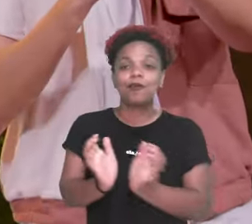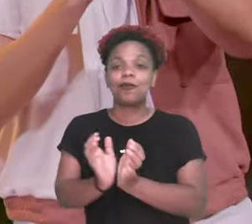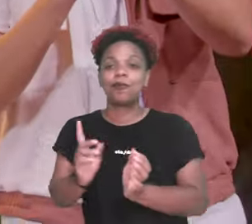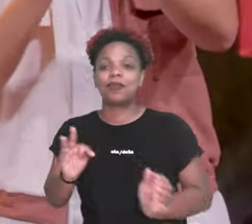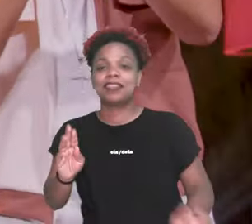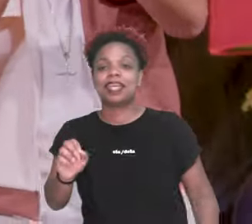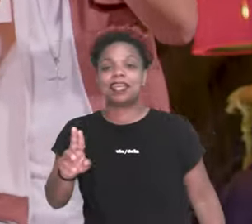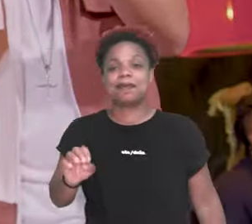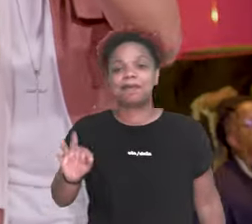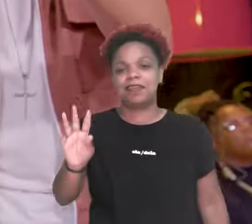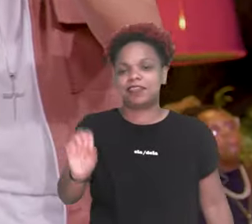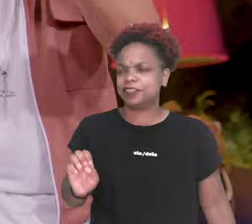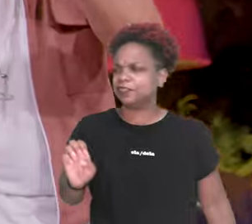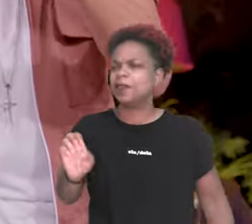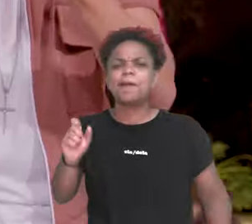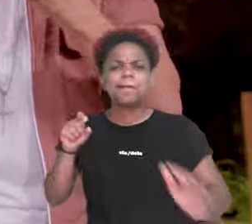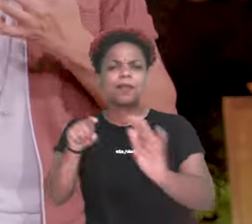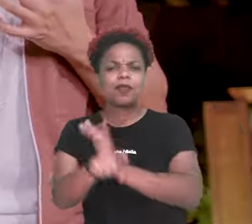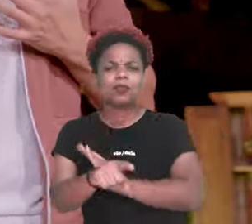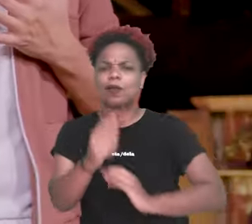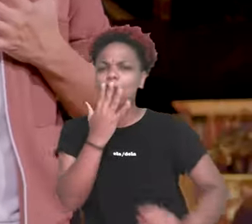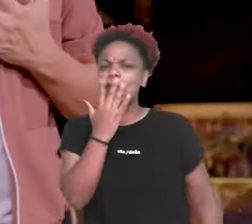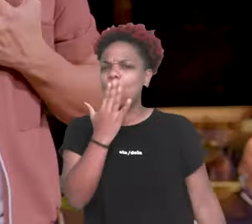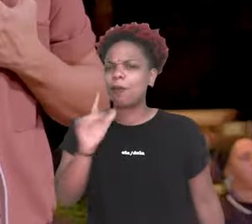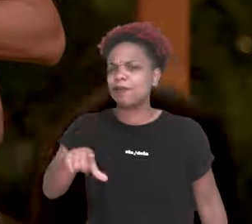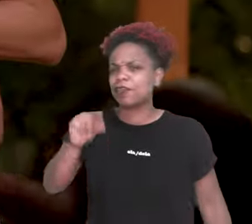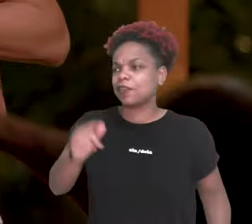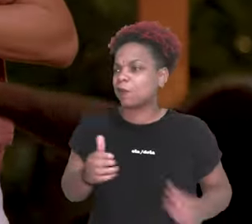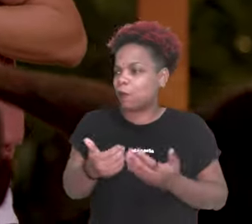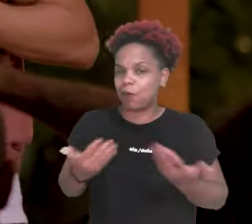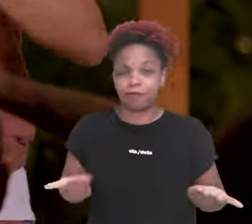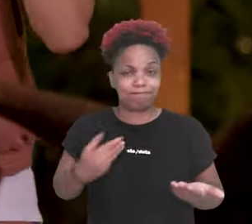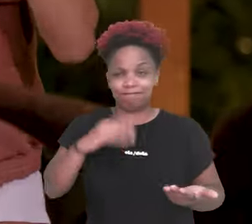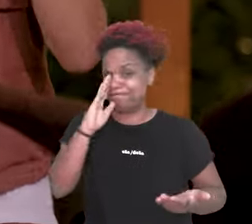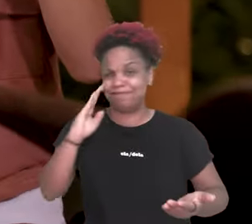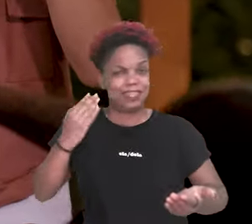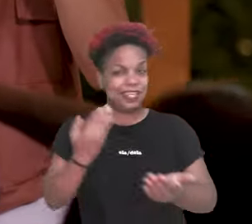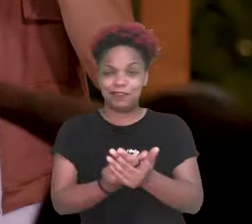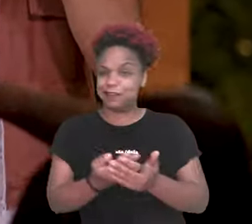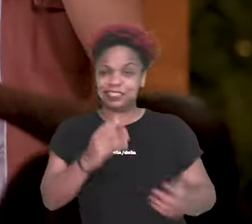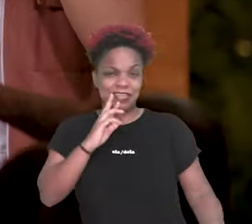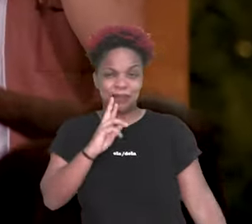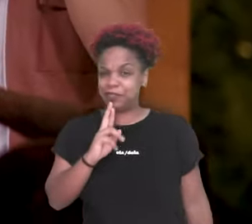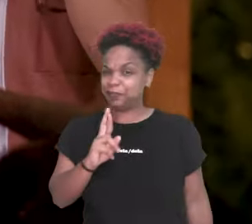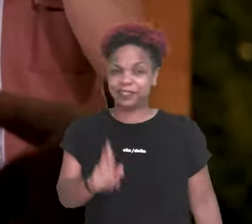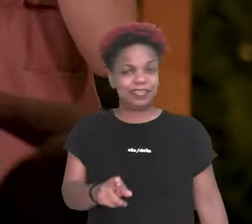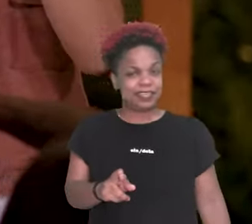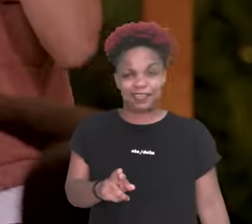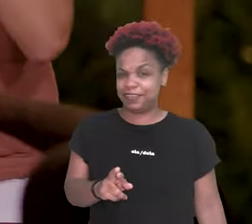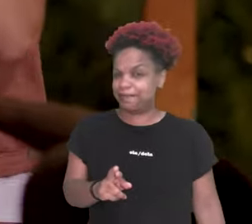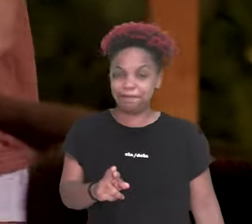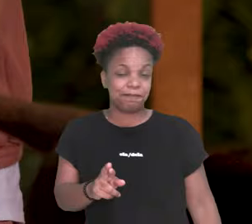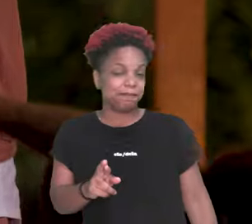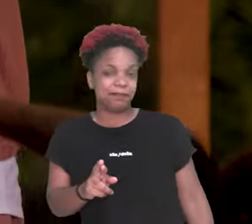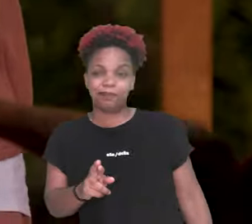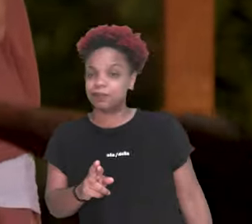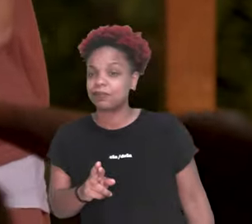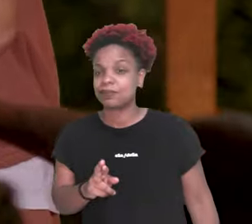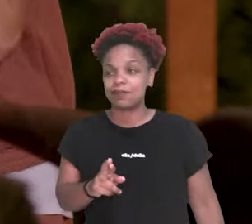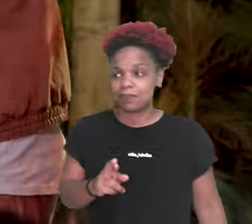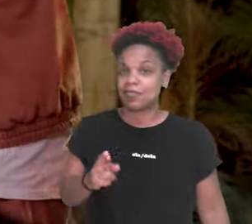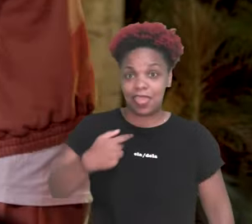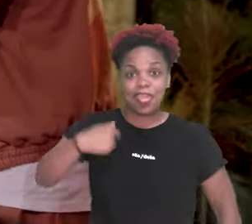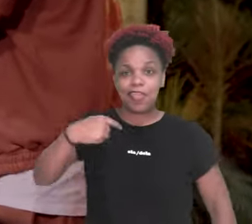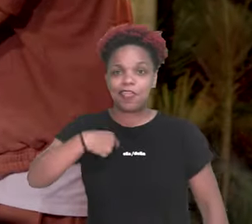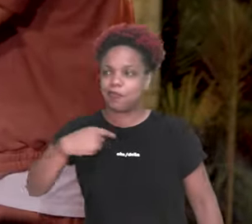Pergunta pra ele a sua cor preferida, eu garanto ele não vai saber te responder.